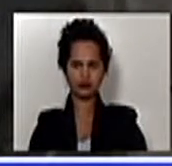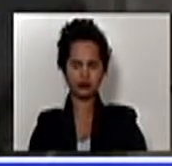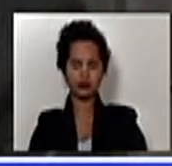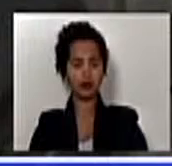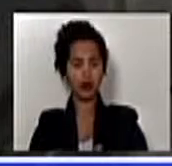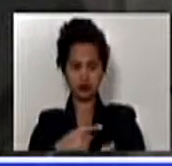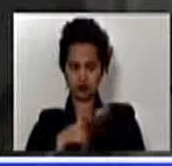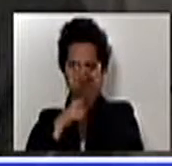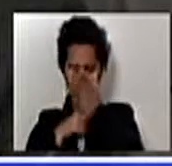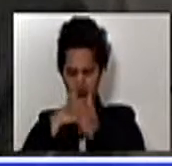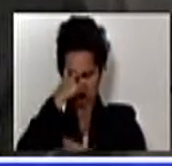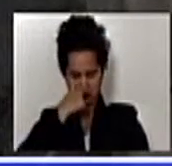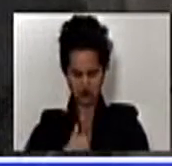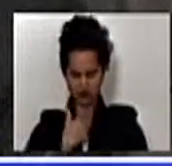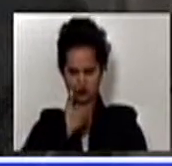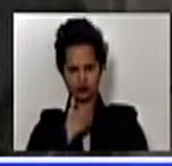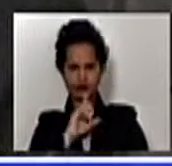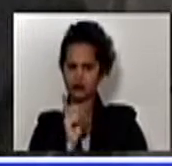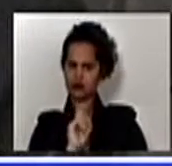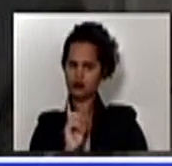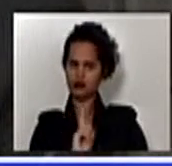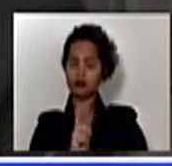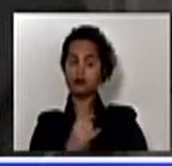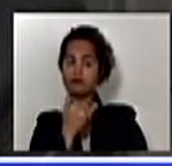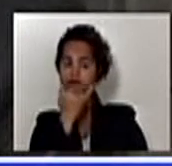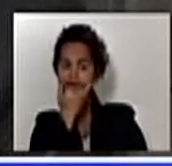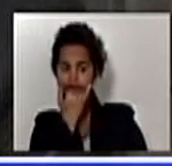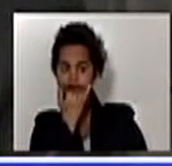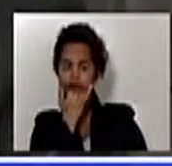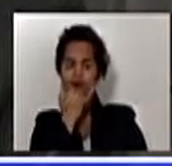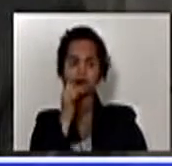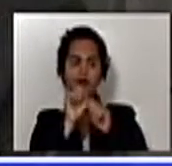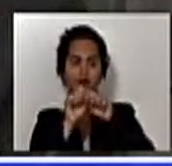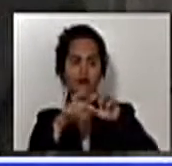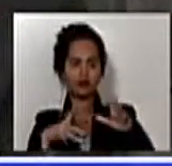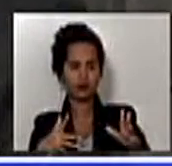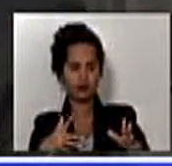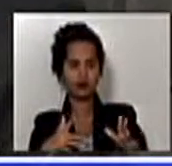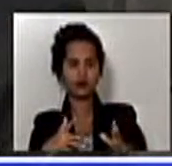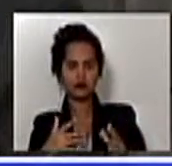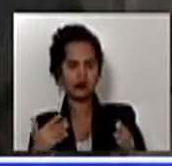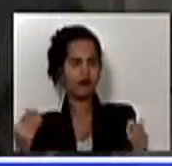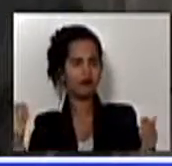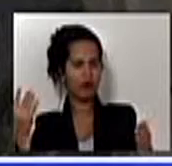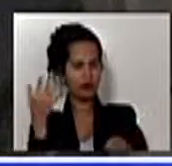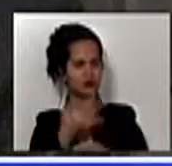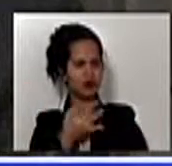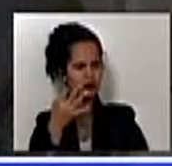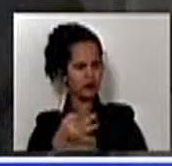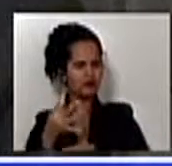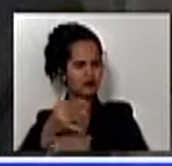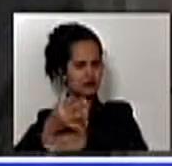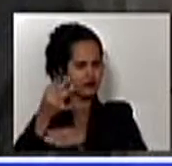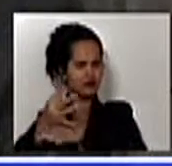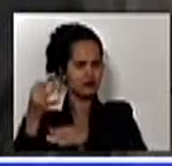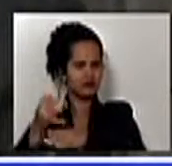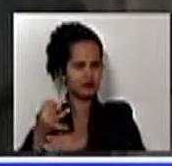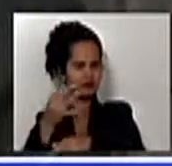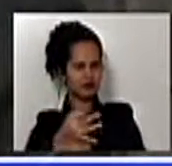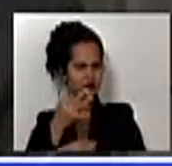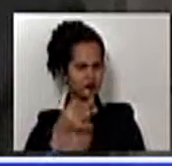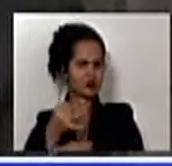privilégios. Né? Lamento que a esta audiência pública não compareceram dezenas